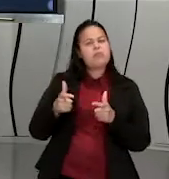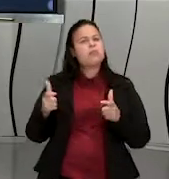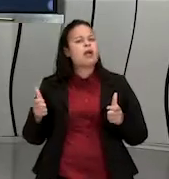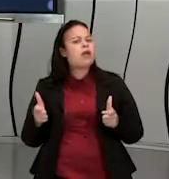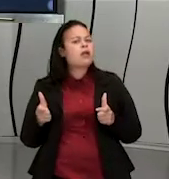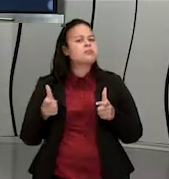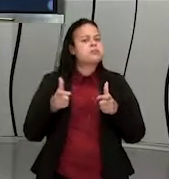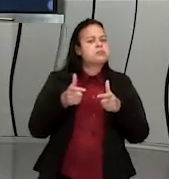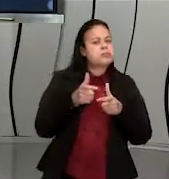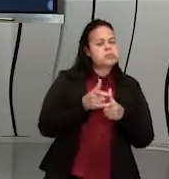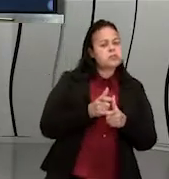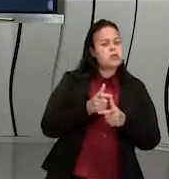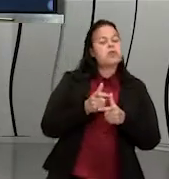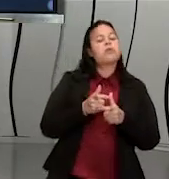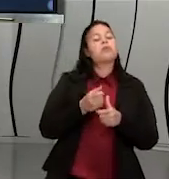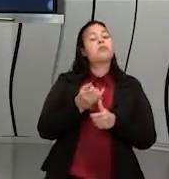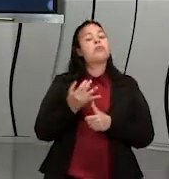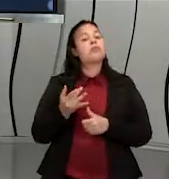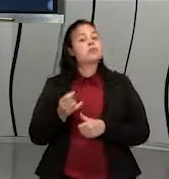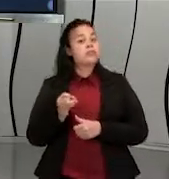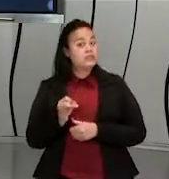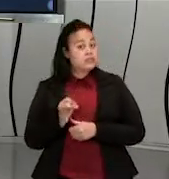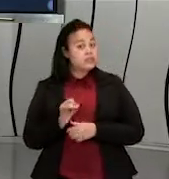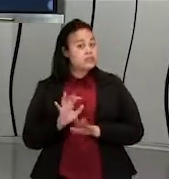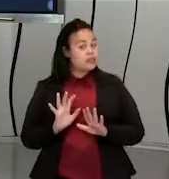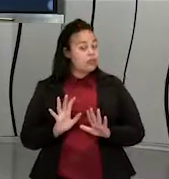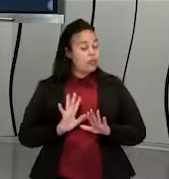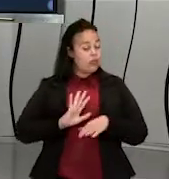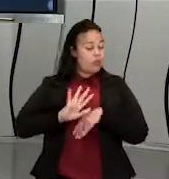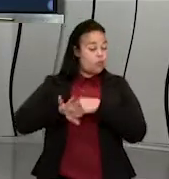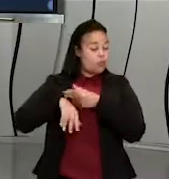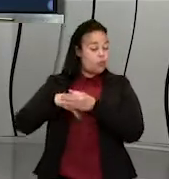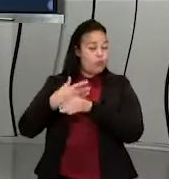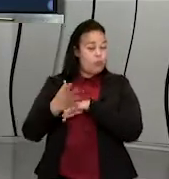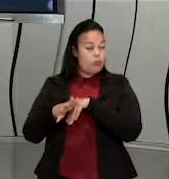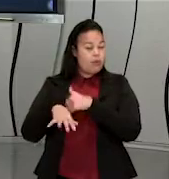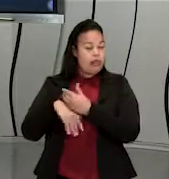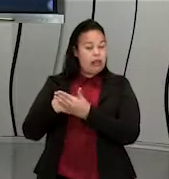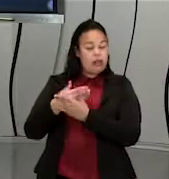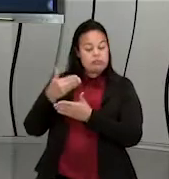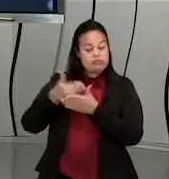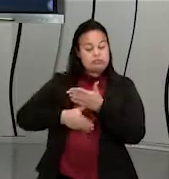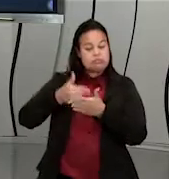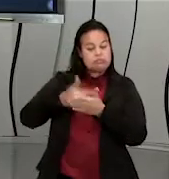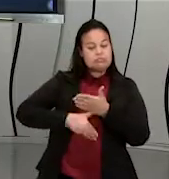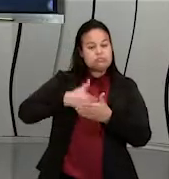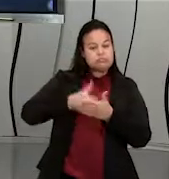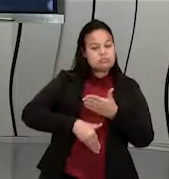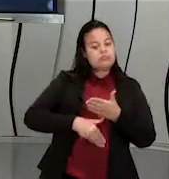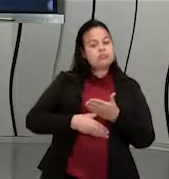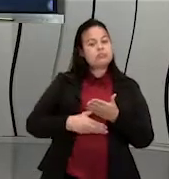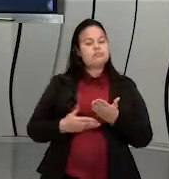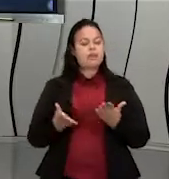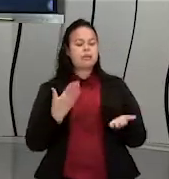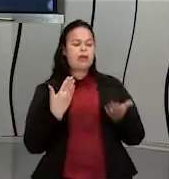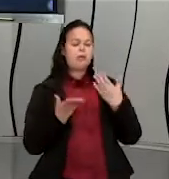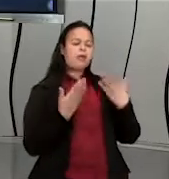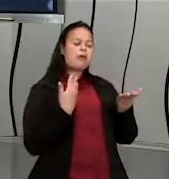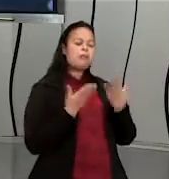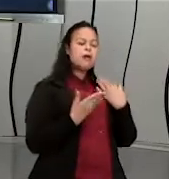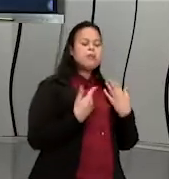se o valor vai ficar menor, porque senão você acaba se embolando, né, nessa questão de desconto. Você está negociando com a